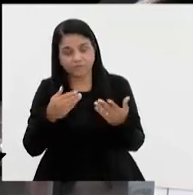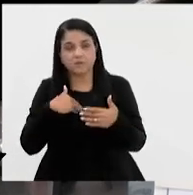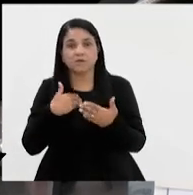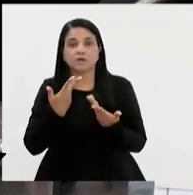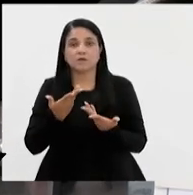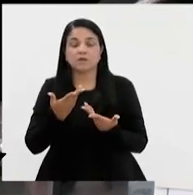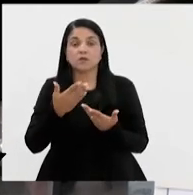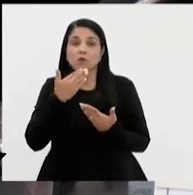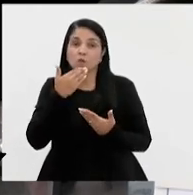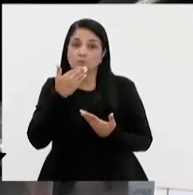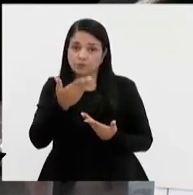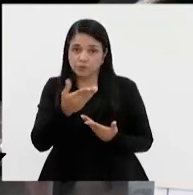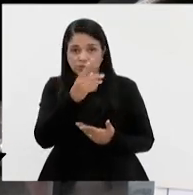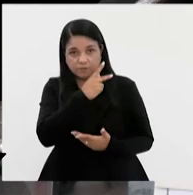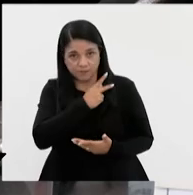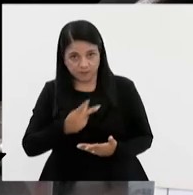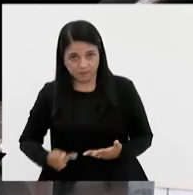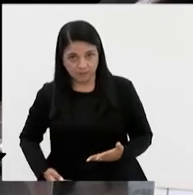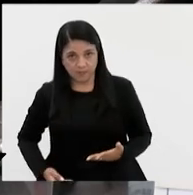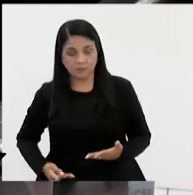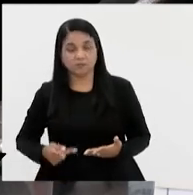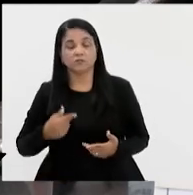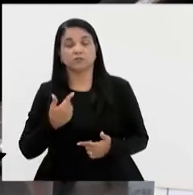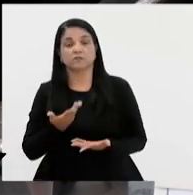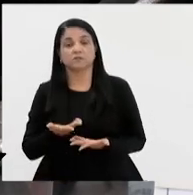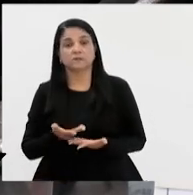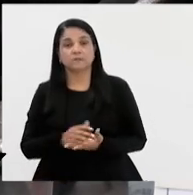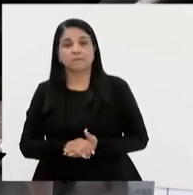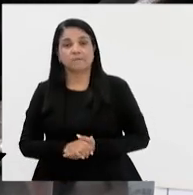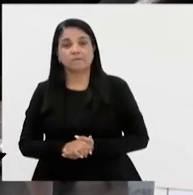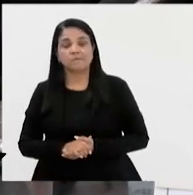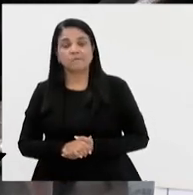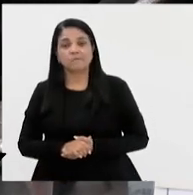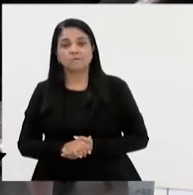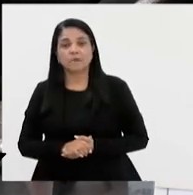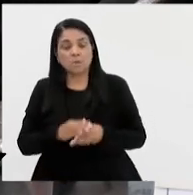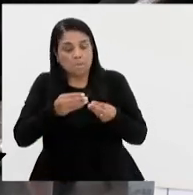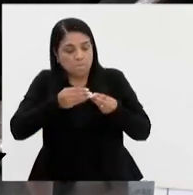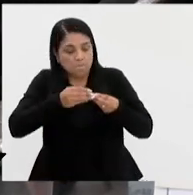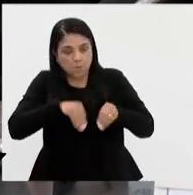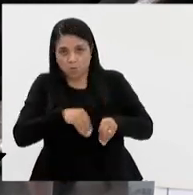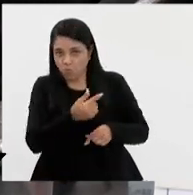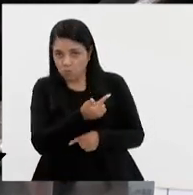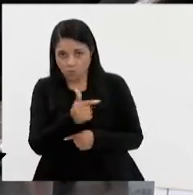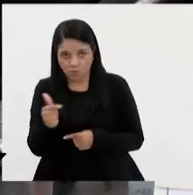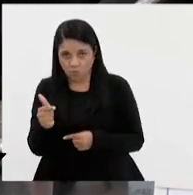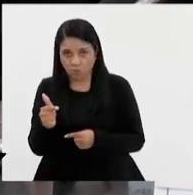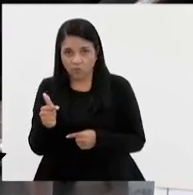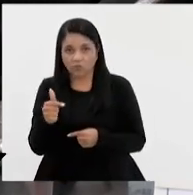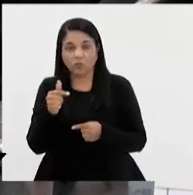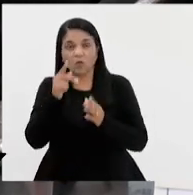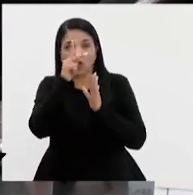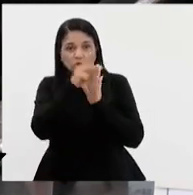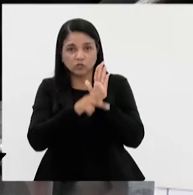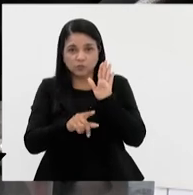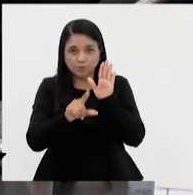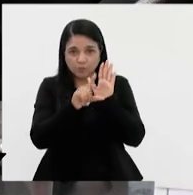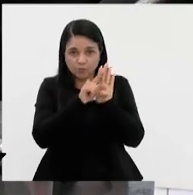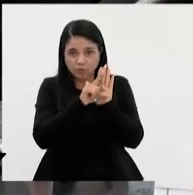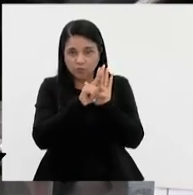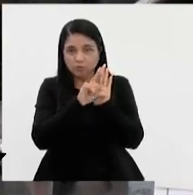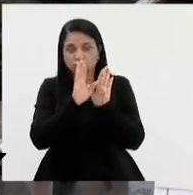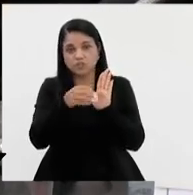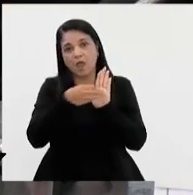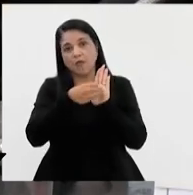Vossa Excelência, na condição de presidente dos trabalhos, para não ter prejuízo a esses projetos que já estão com